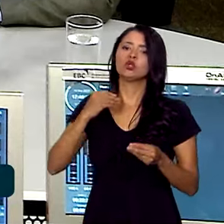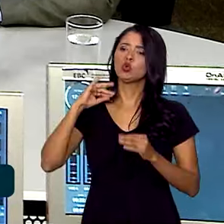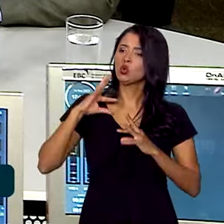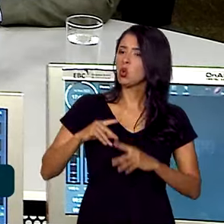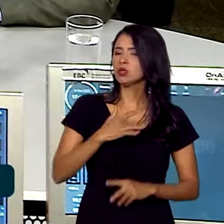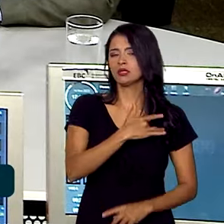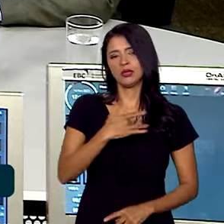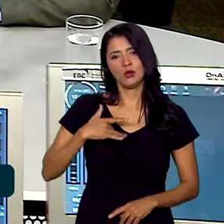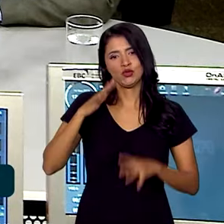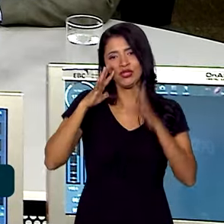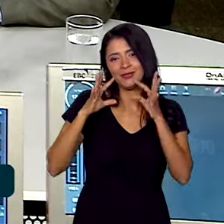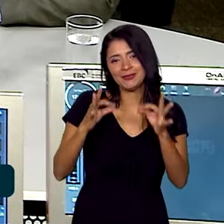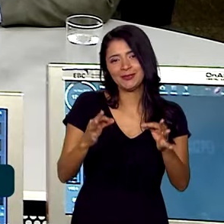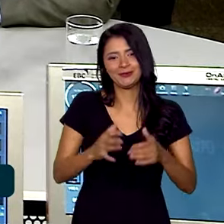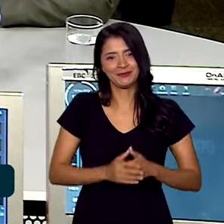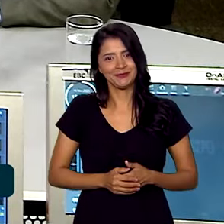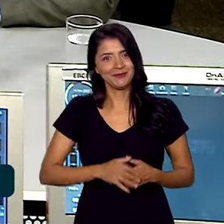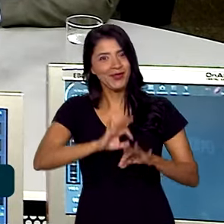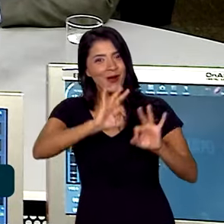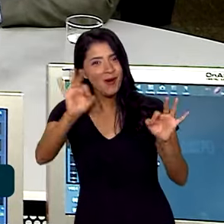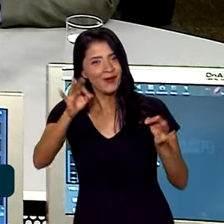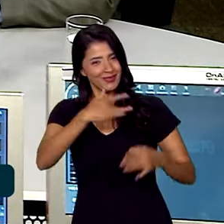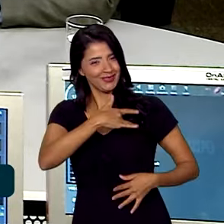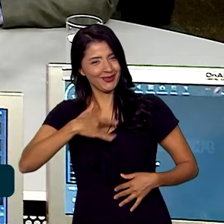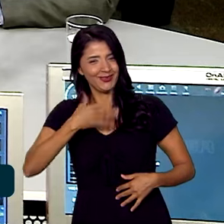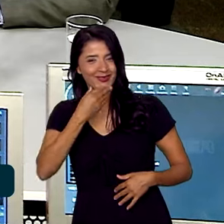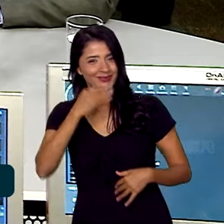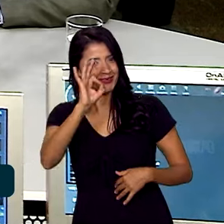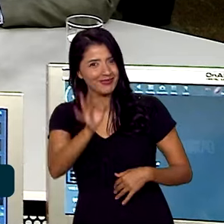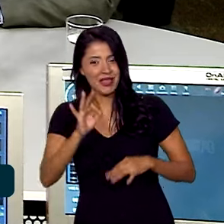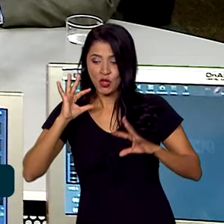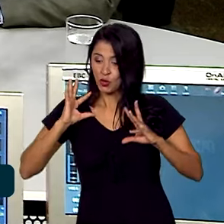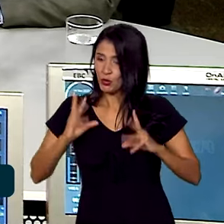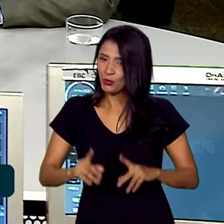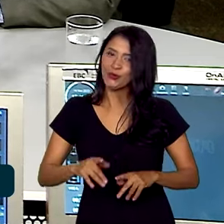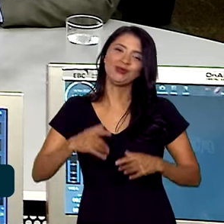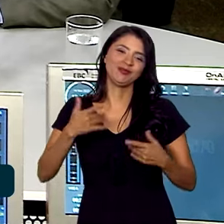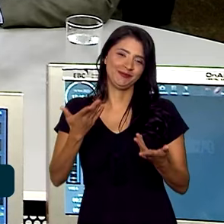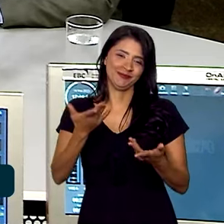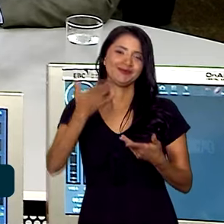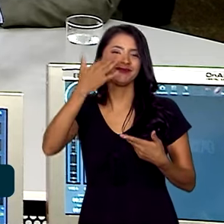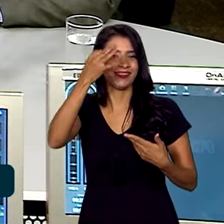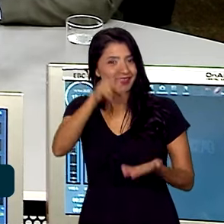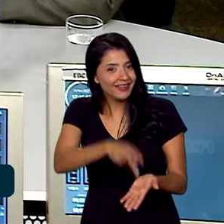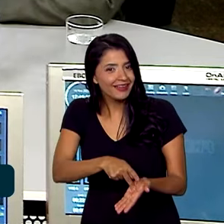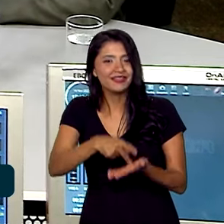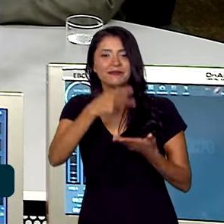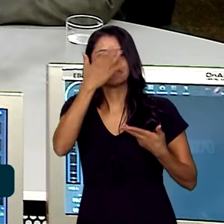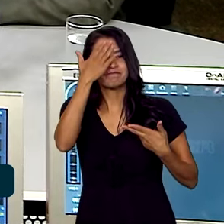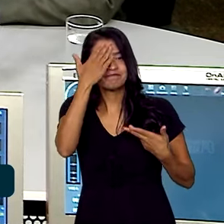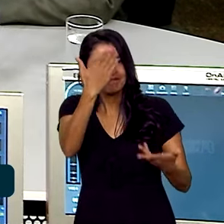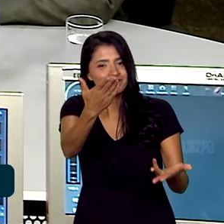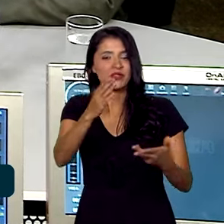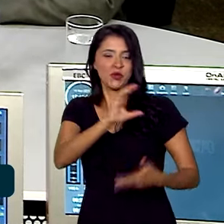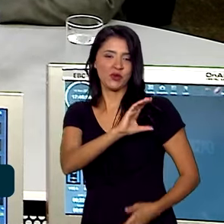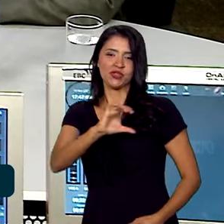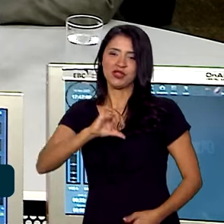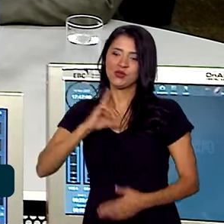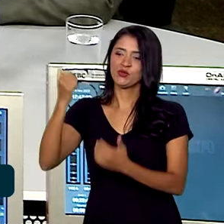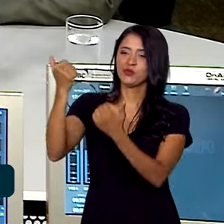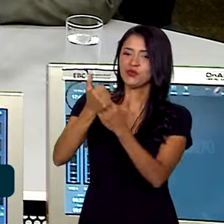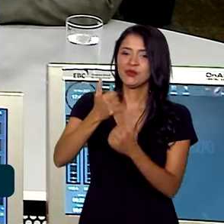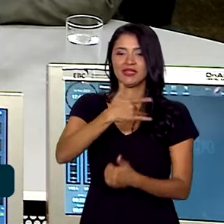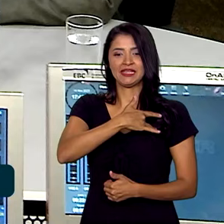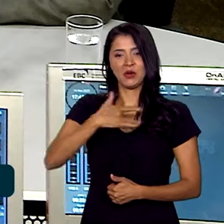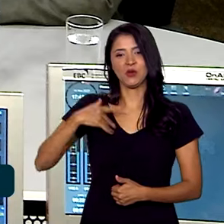tá ótimo é isso que que é saúde do homem né uma visão integral realmente Fernando albek coordenador substituto da